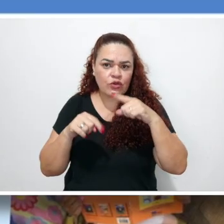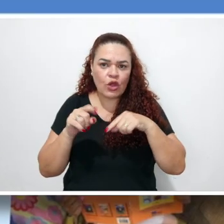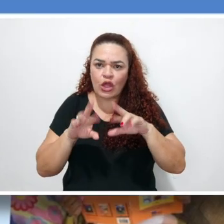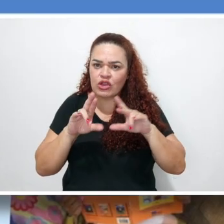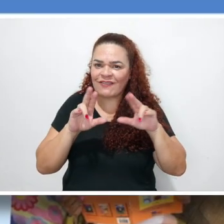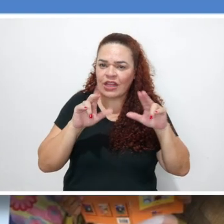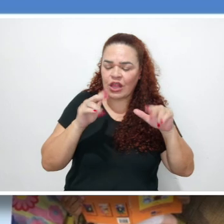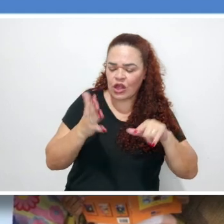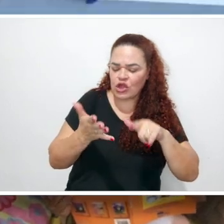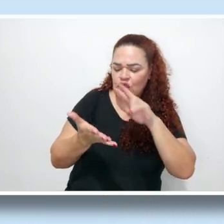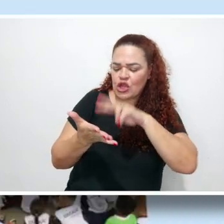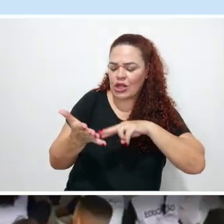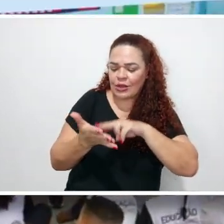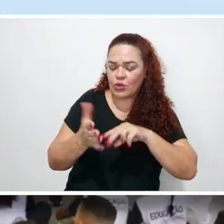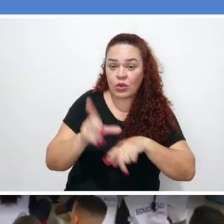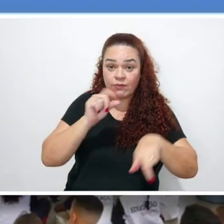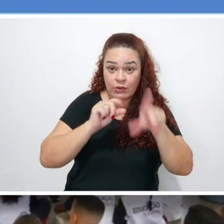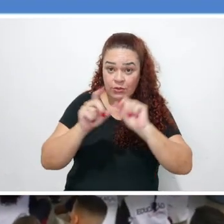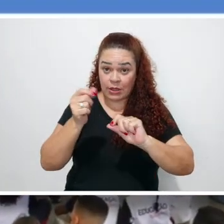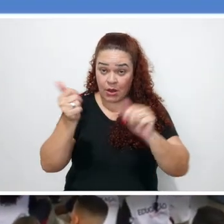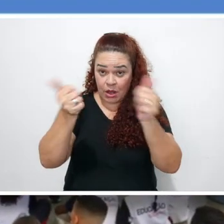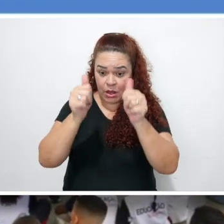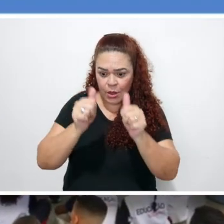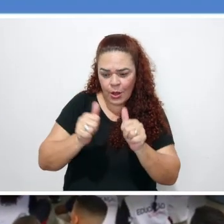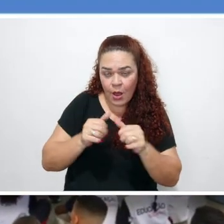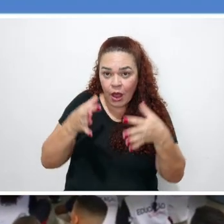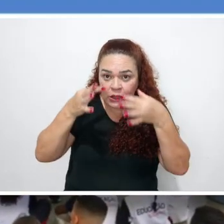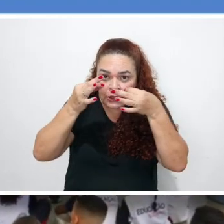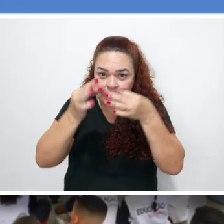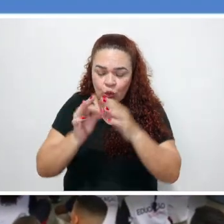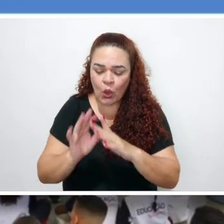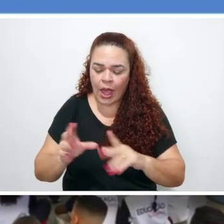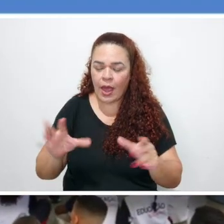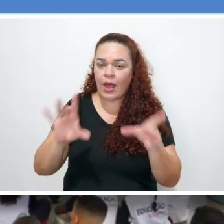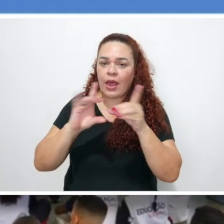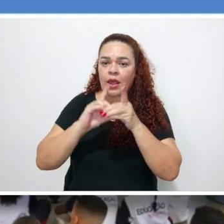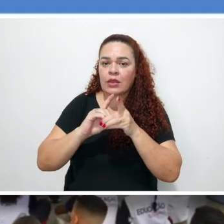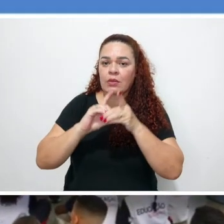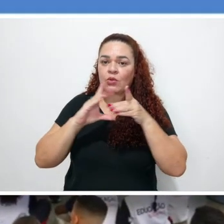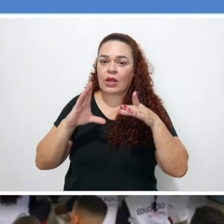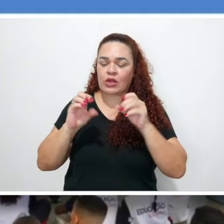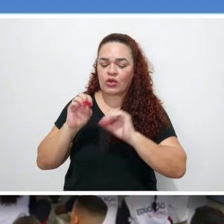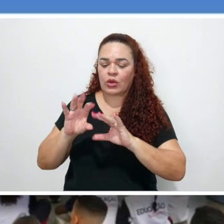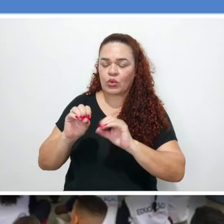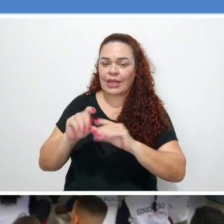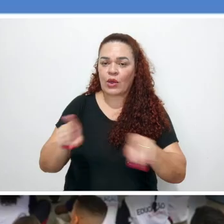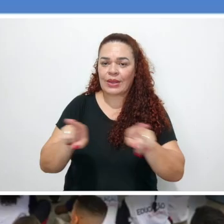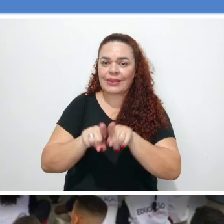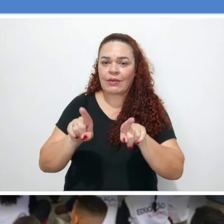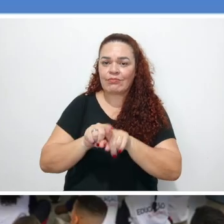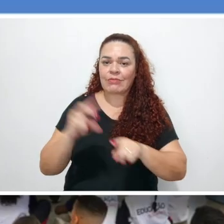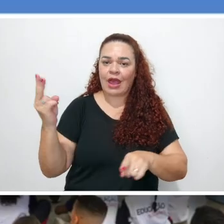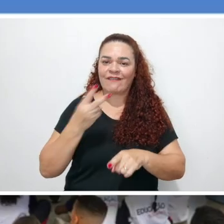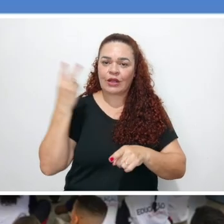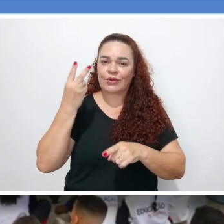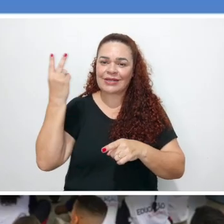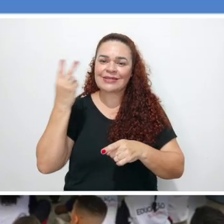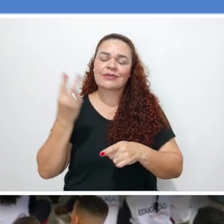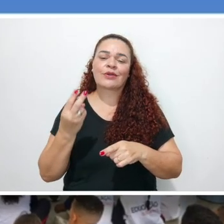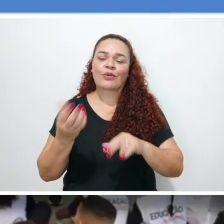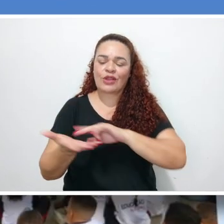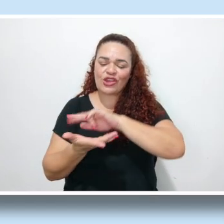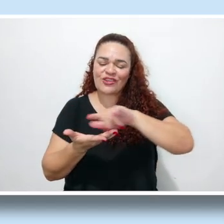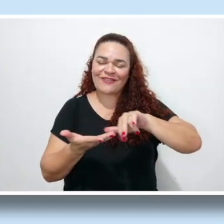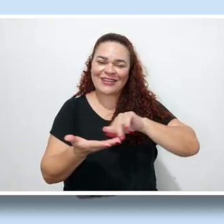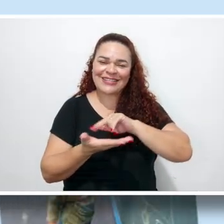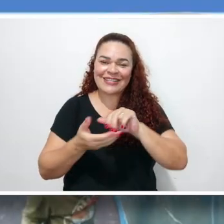e outros portadores de leitura são selecionados com um olhar atento e crítico, visando uma educação democrática e valorização da